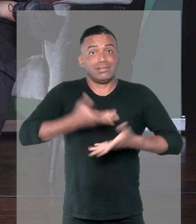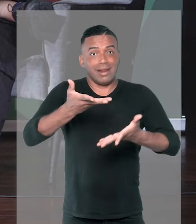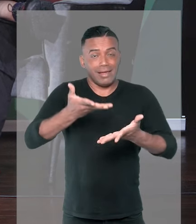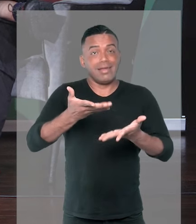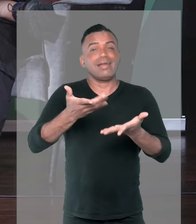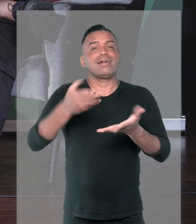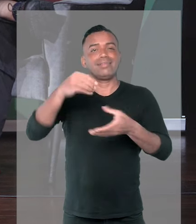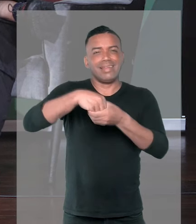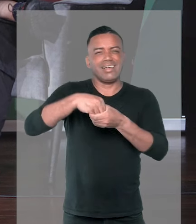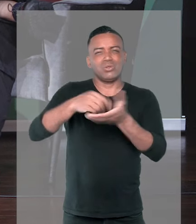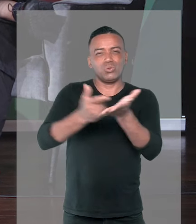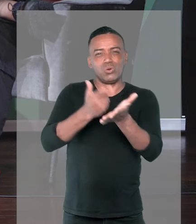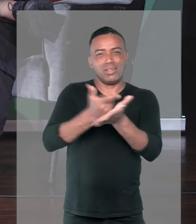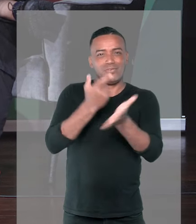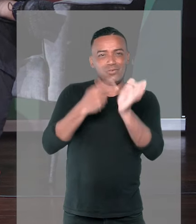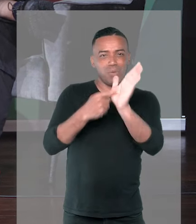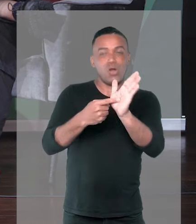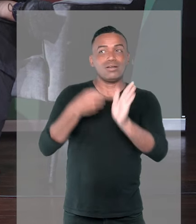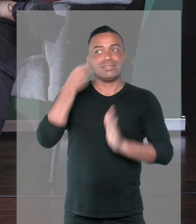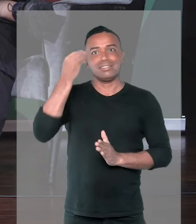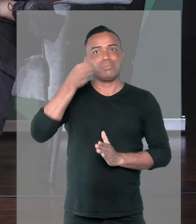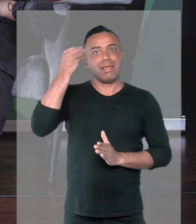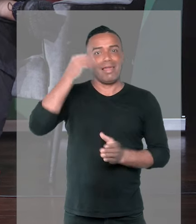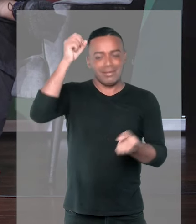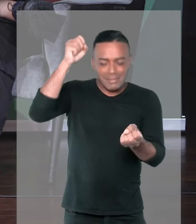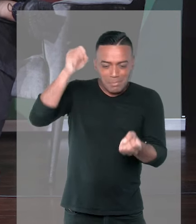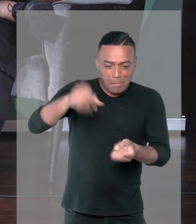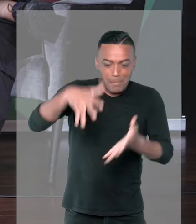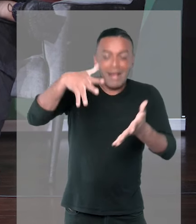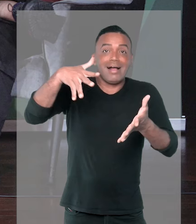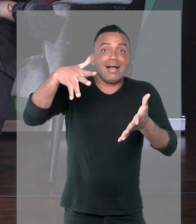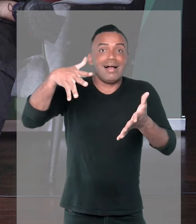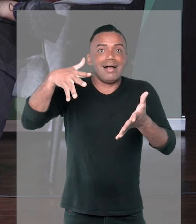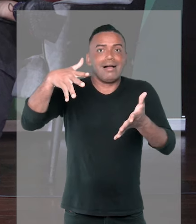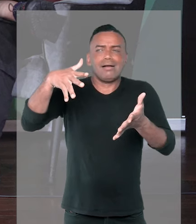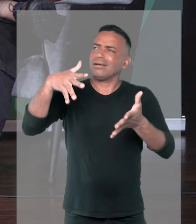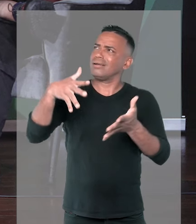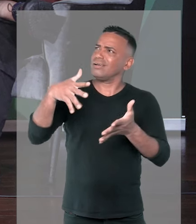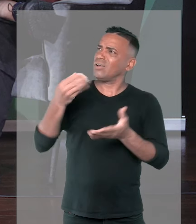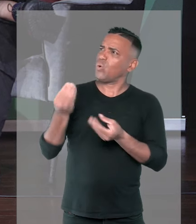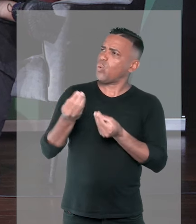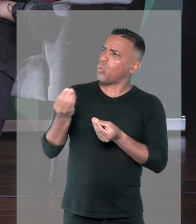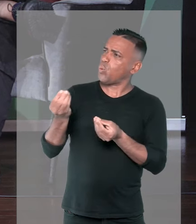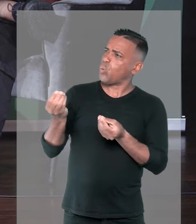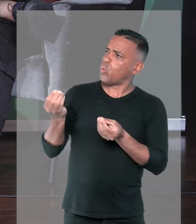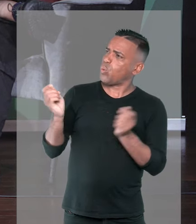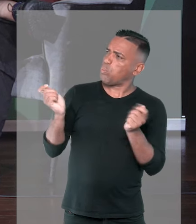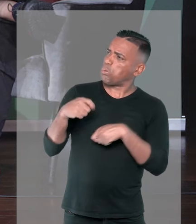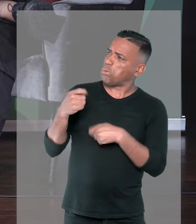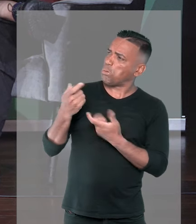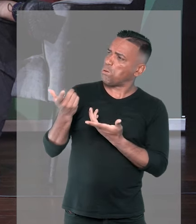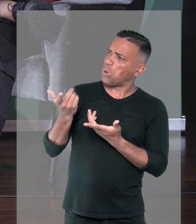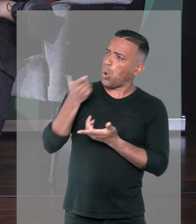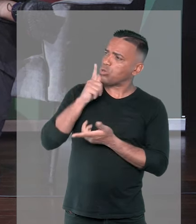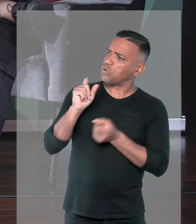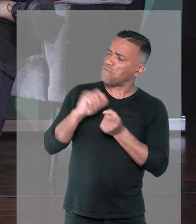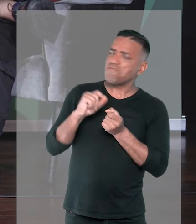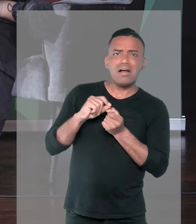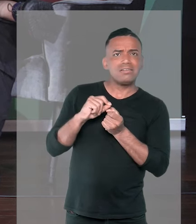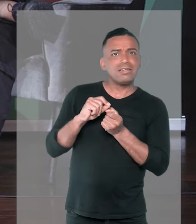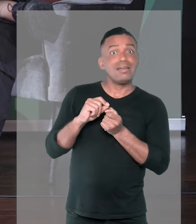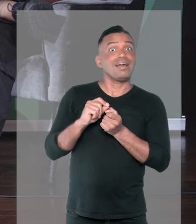livro de experiências mágicas experiências mágicas são aquelas que você diz vixe como foi que eles fizeram isso e que